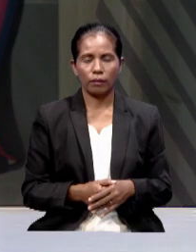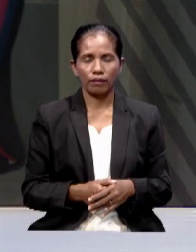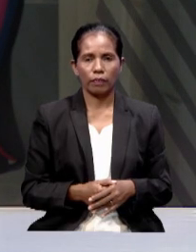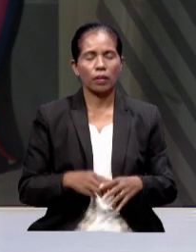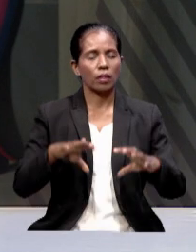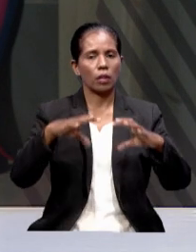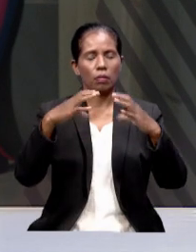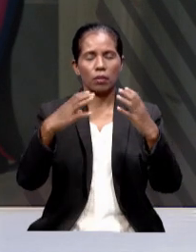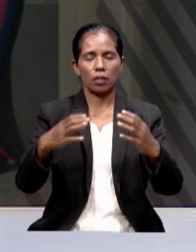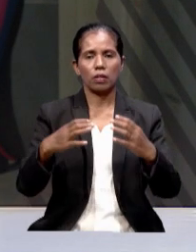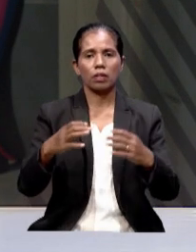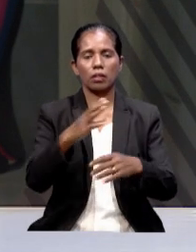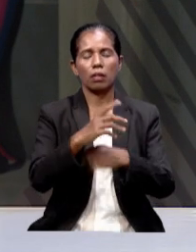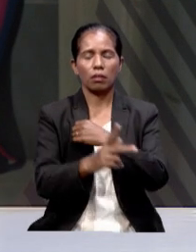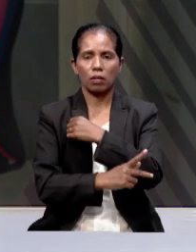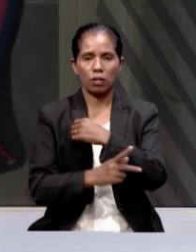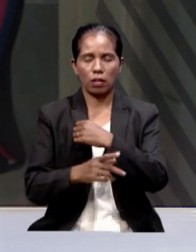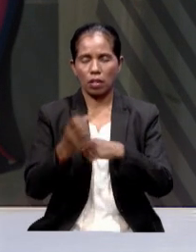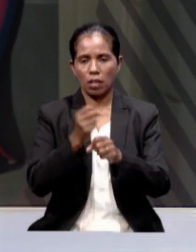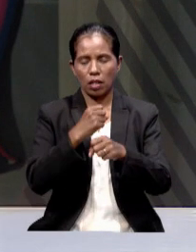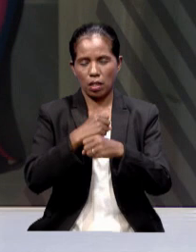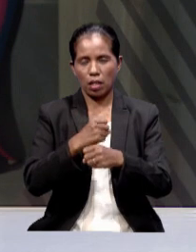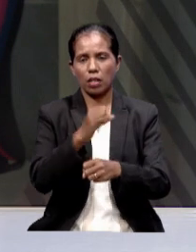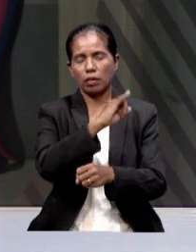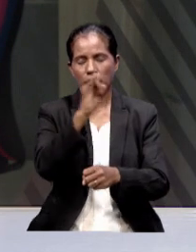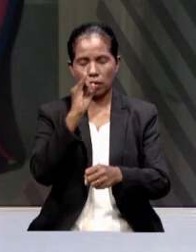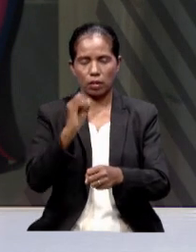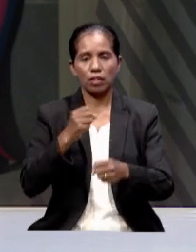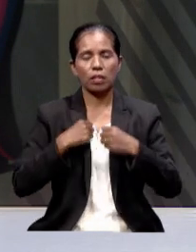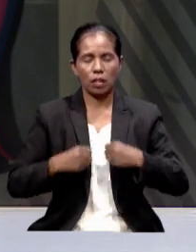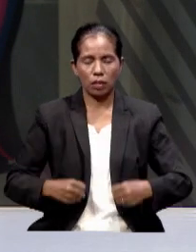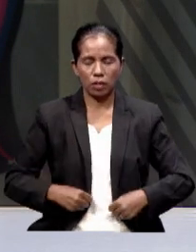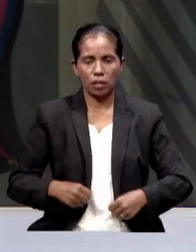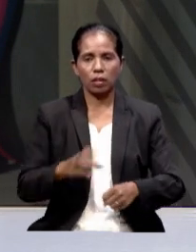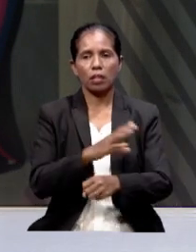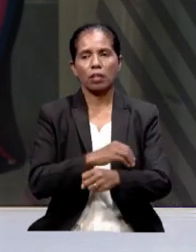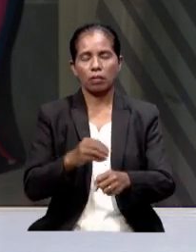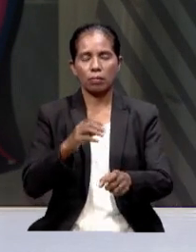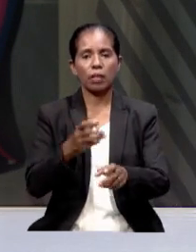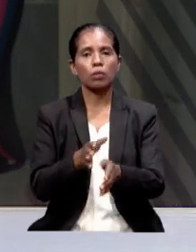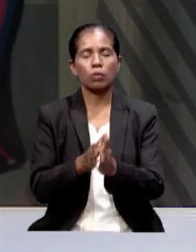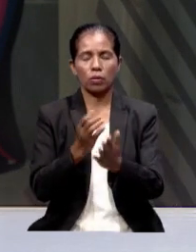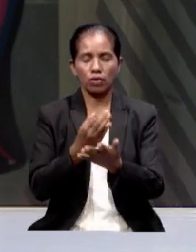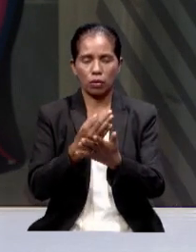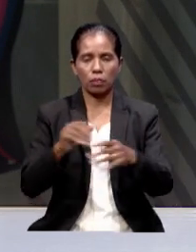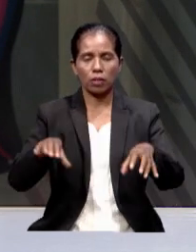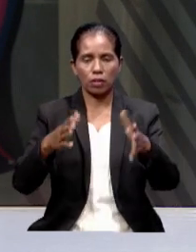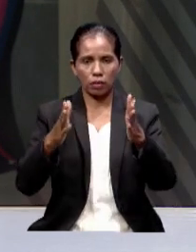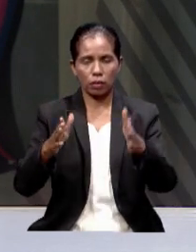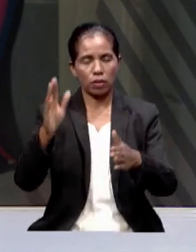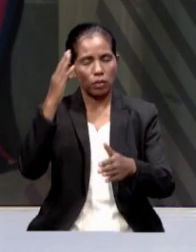Comissão Anticorrupção halo identificação ba pessoal Saudi nebe hal cobrança ilegal ba candidato trabalhador Korea.